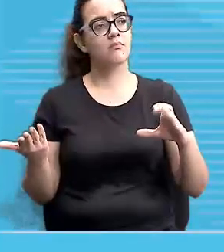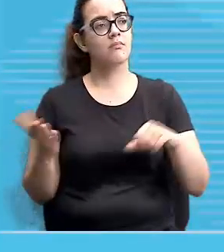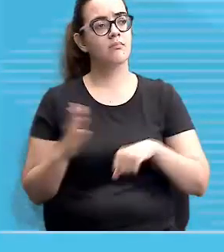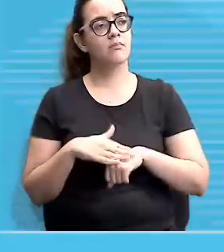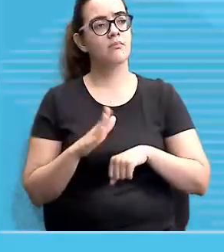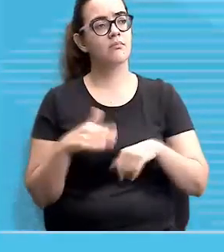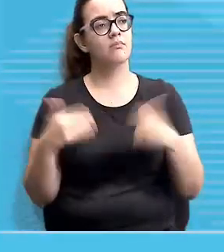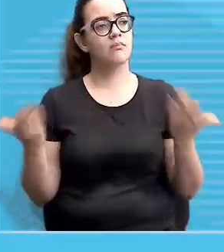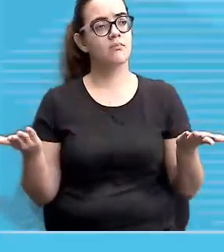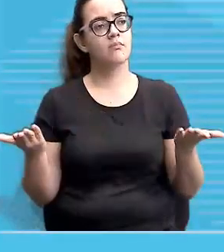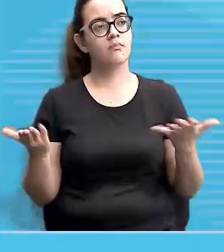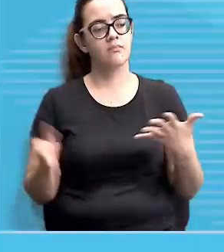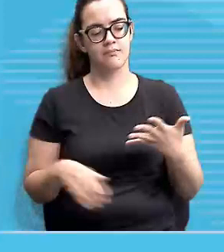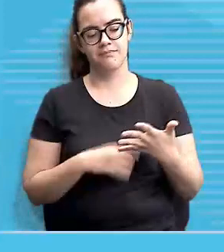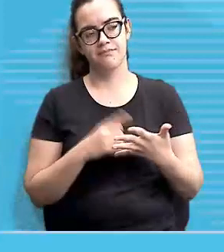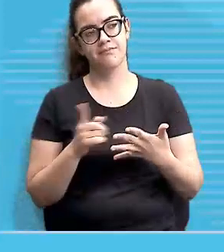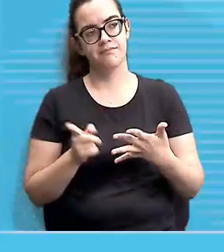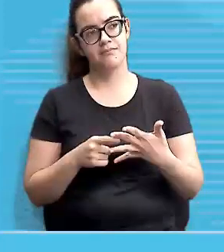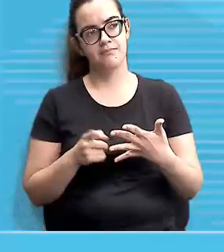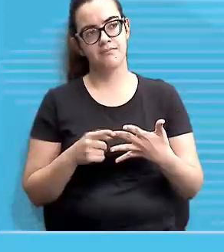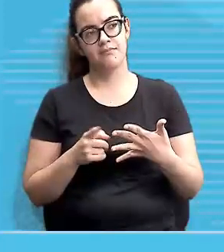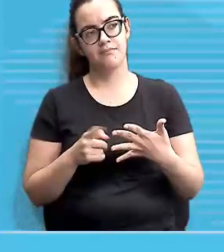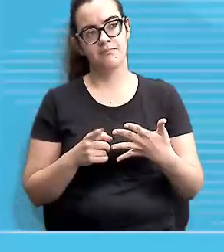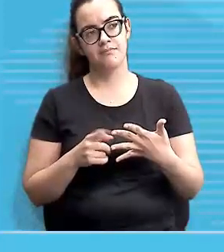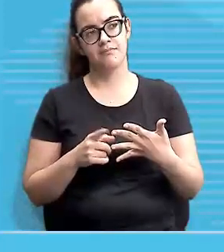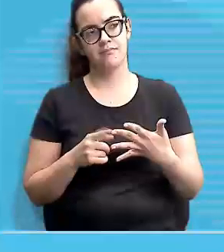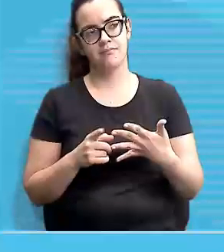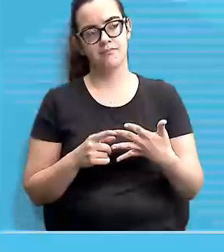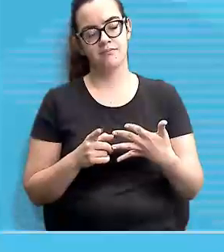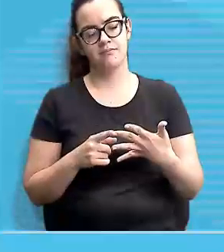Esse é o cobre né 27,9